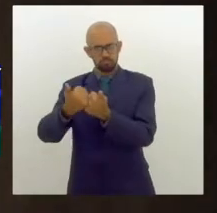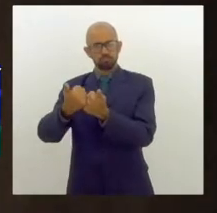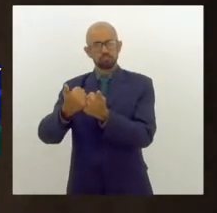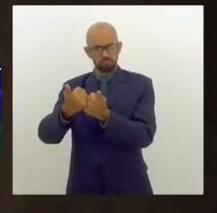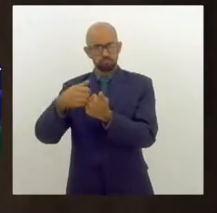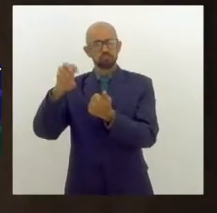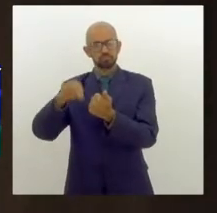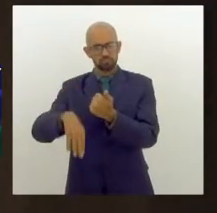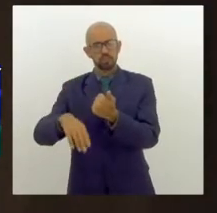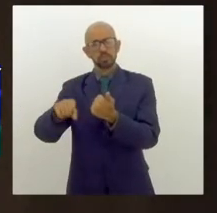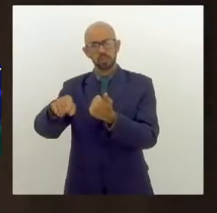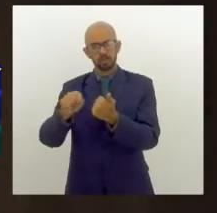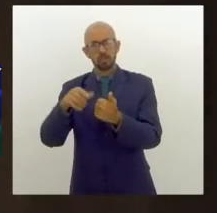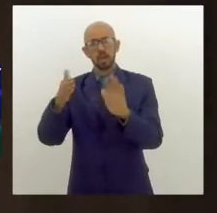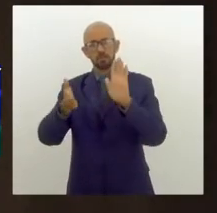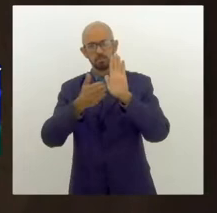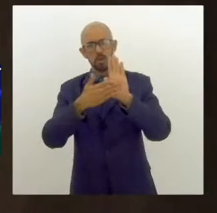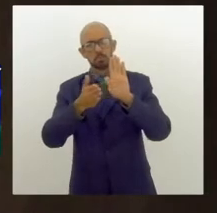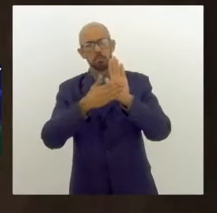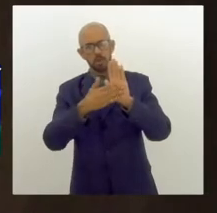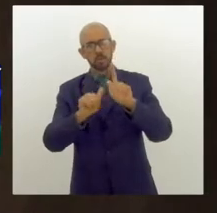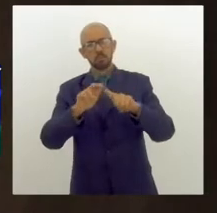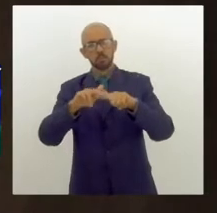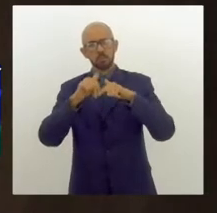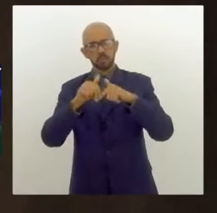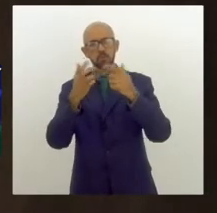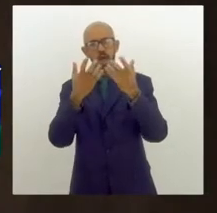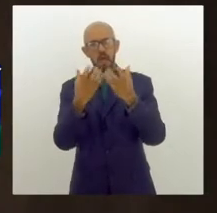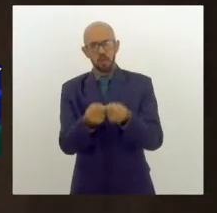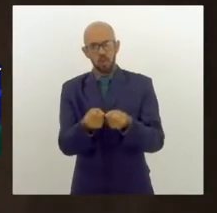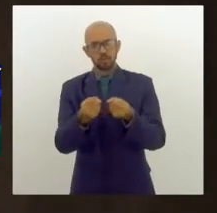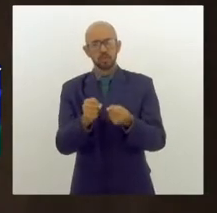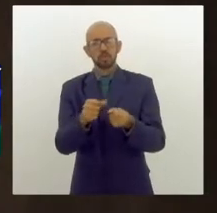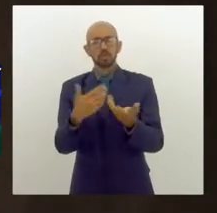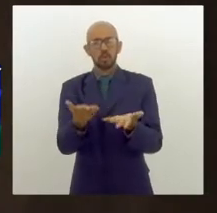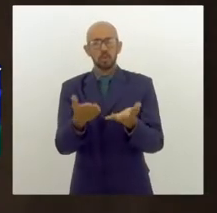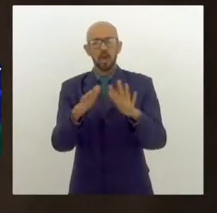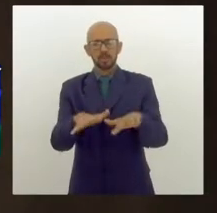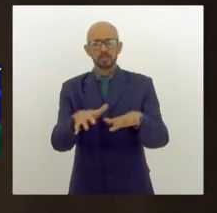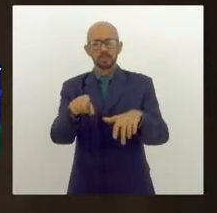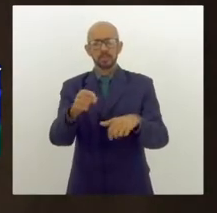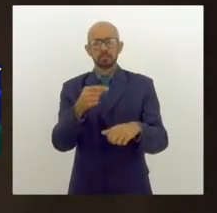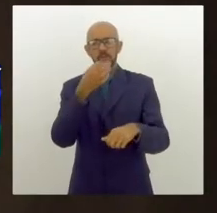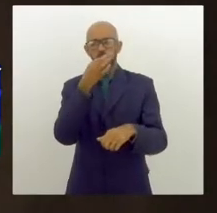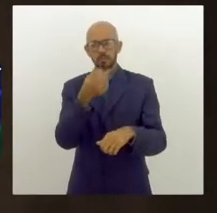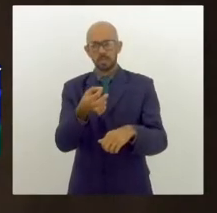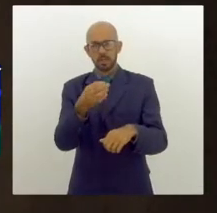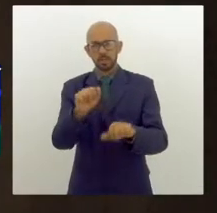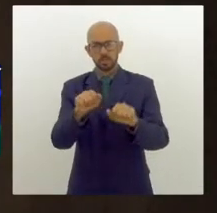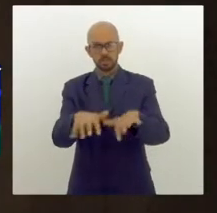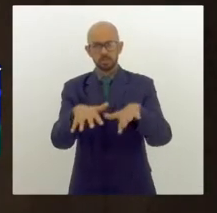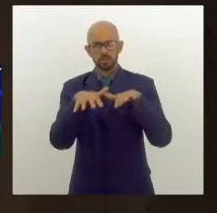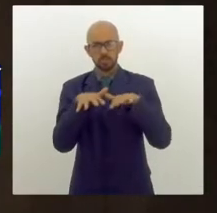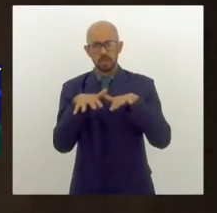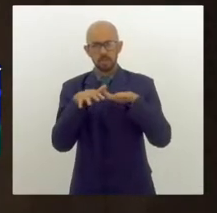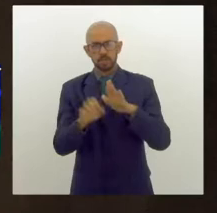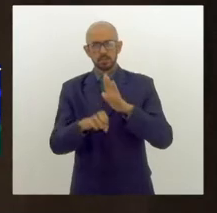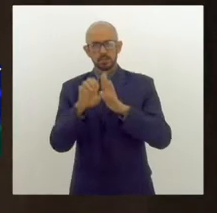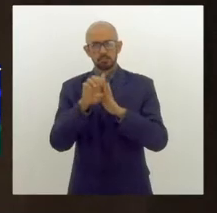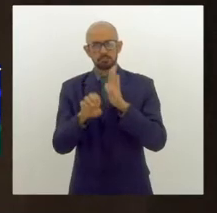para a proposição, razão pela qual as acolho. E suposto, meu parecer, as emendas de plenário ao projeto de lei